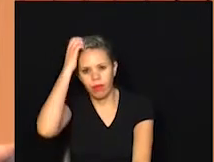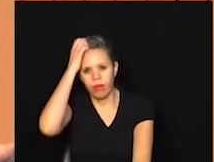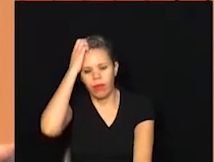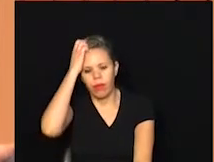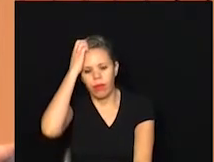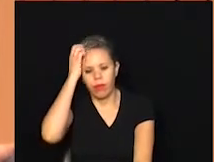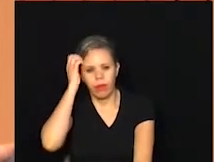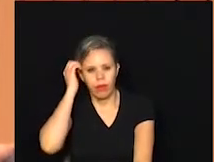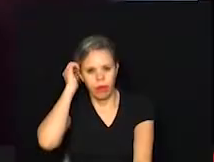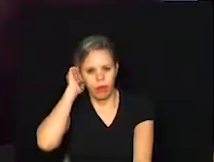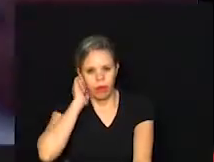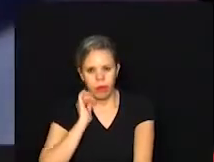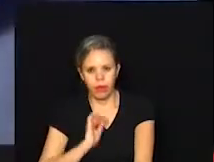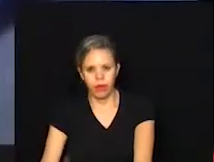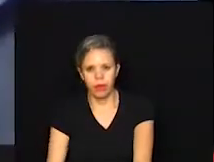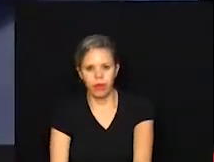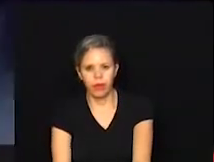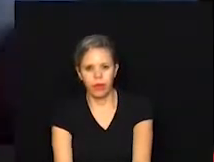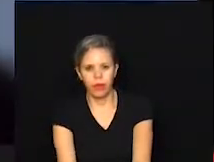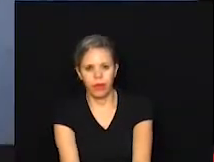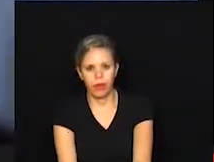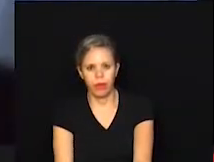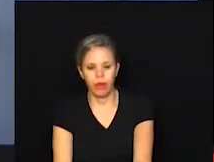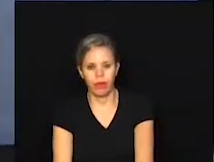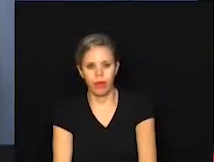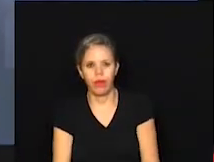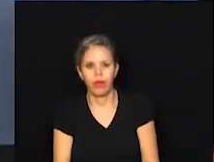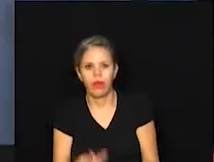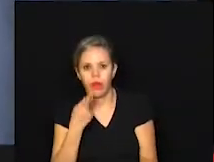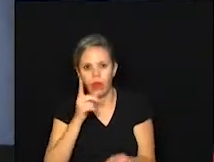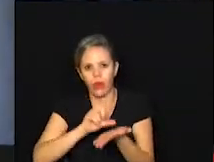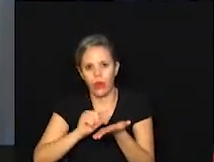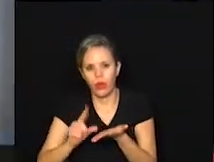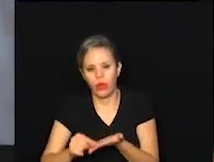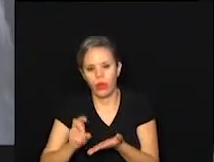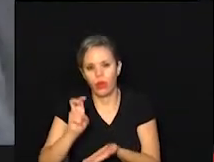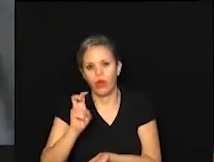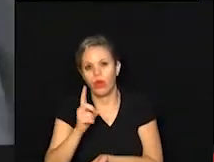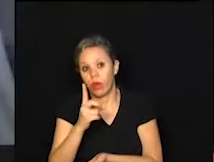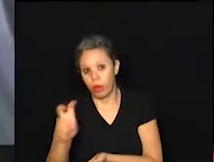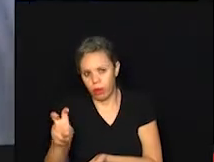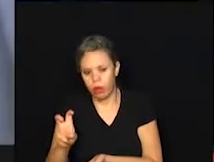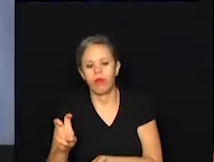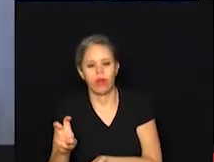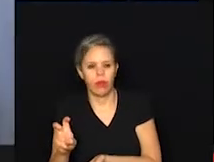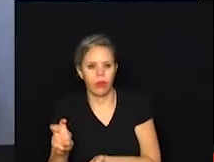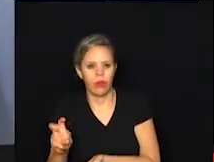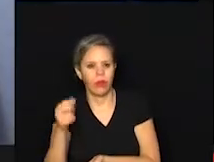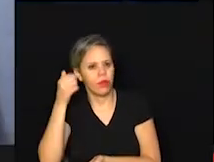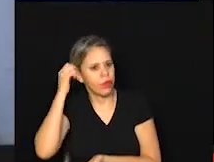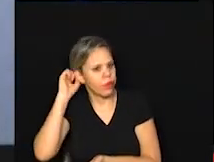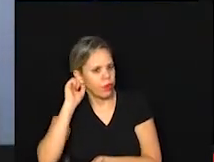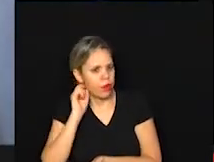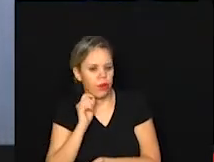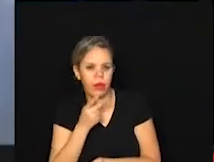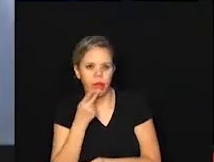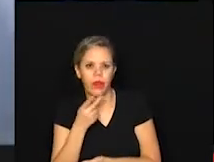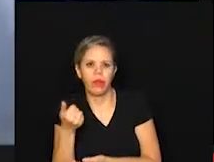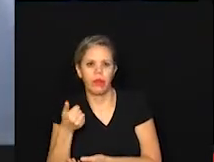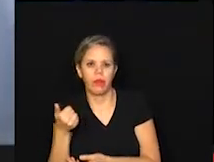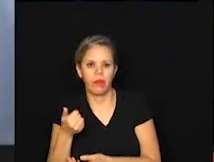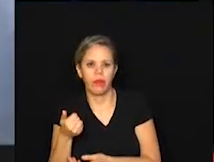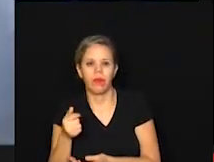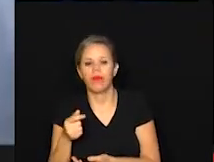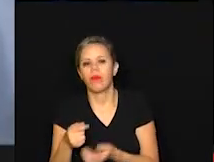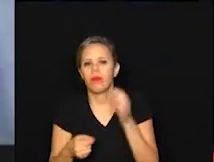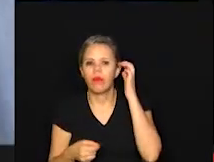Oi, isso. Nós estamos falando do artigo 15, né? Vamos lá. Primeiro, entender,